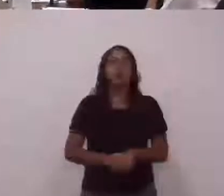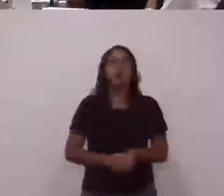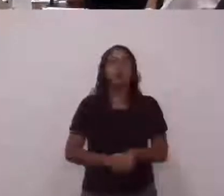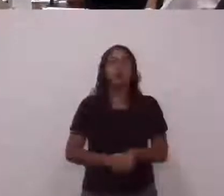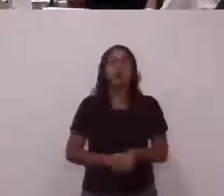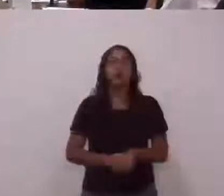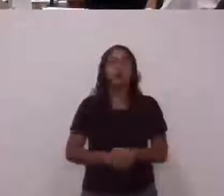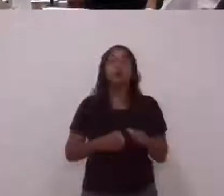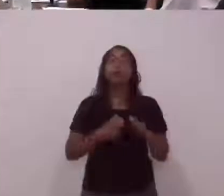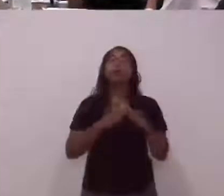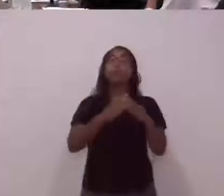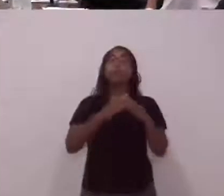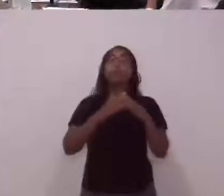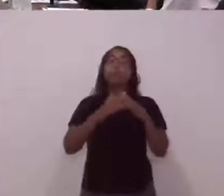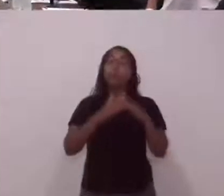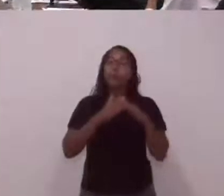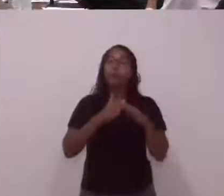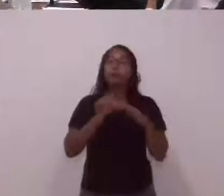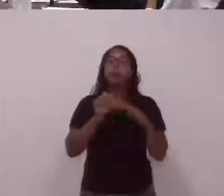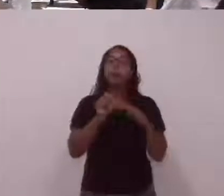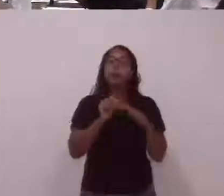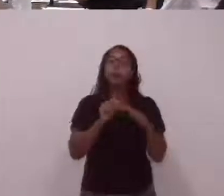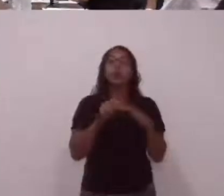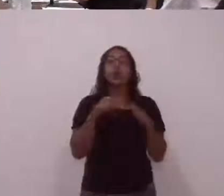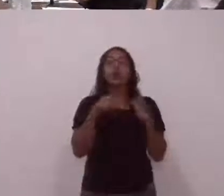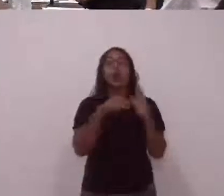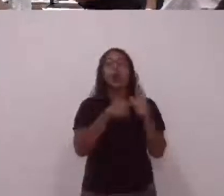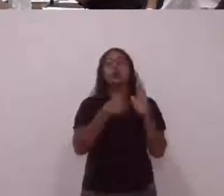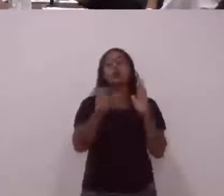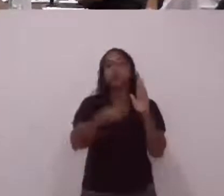Pede que a medida seja cumprida via